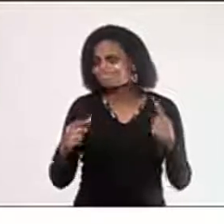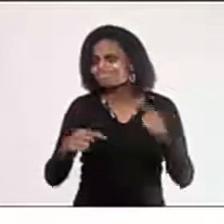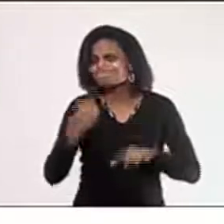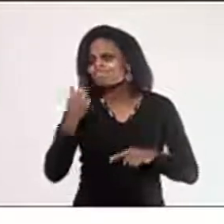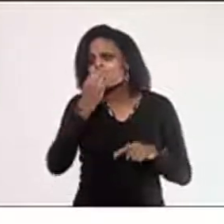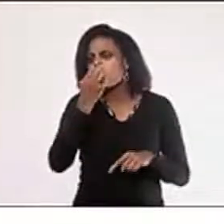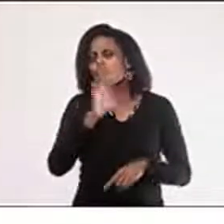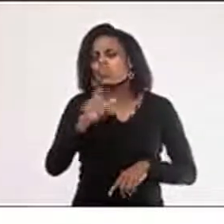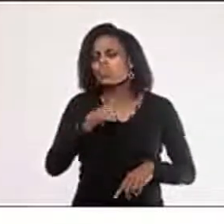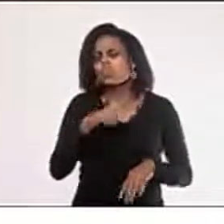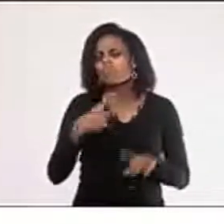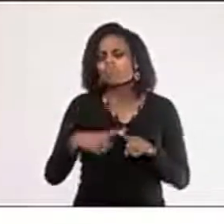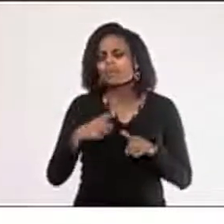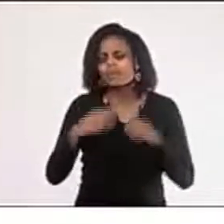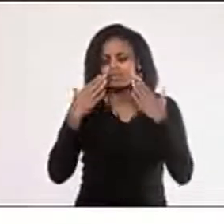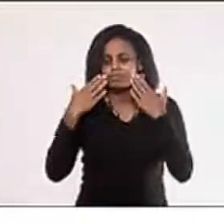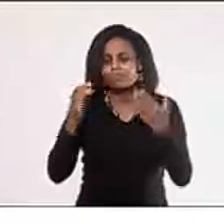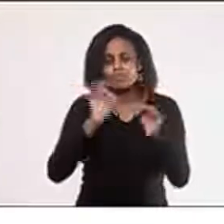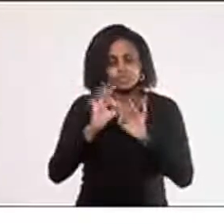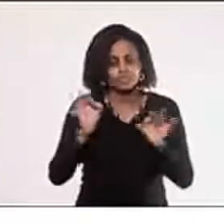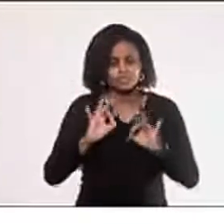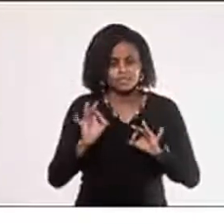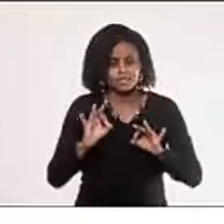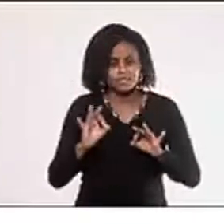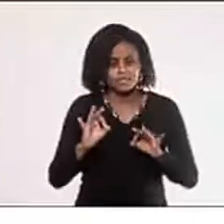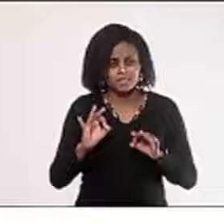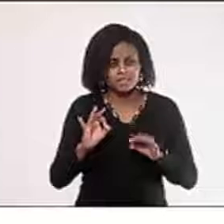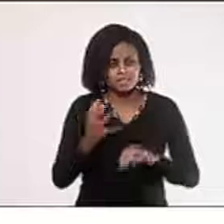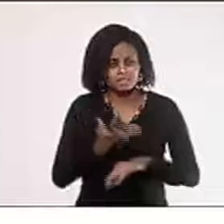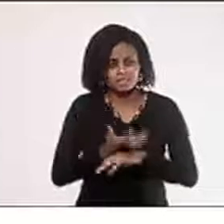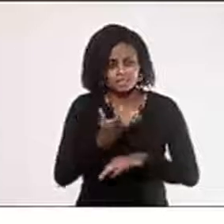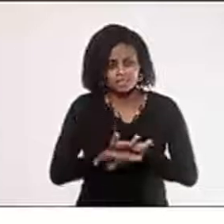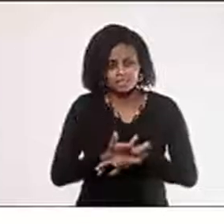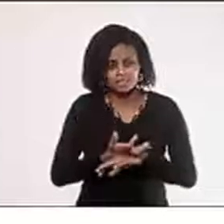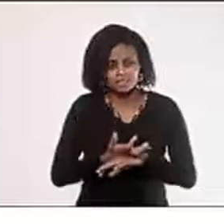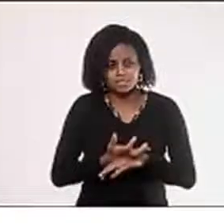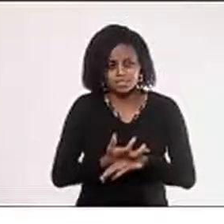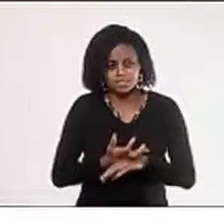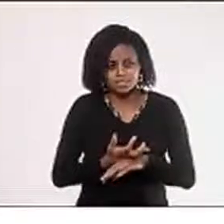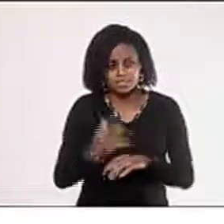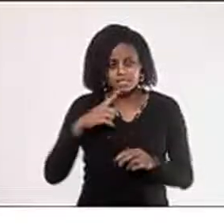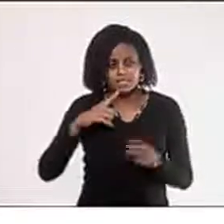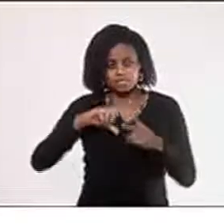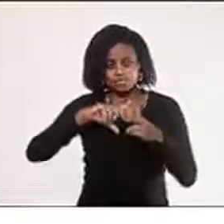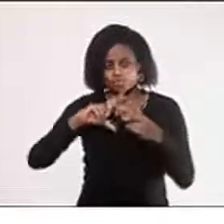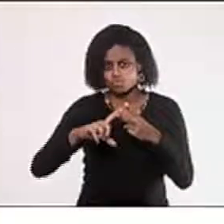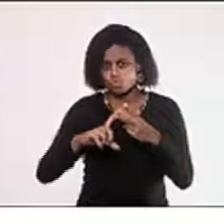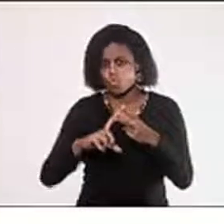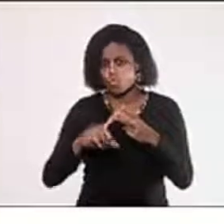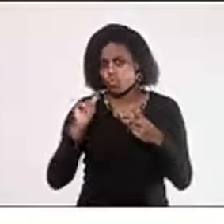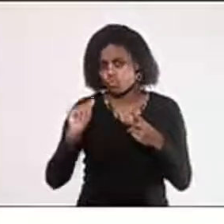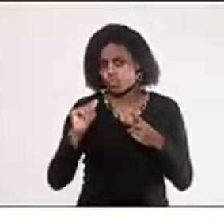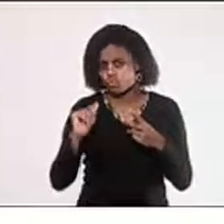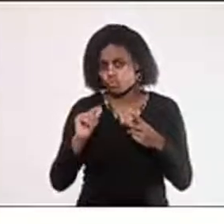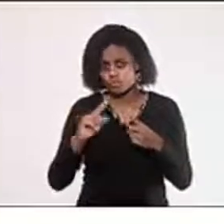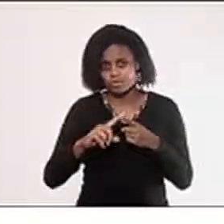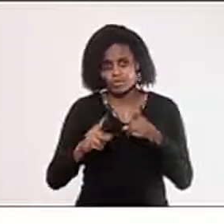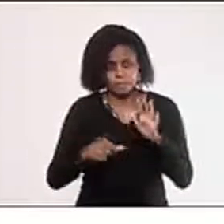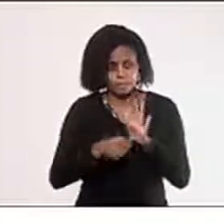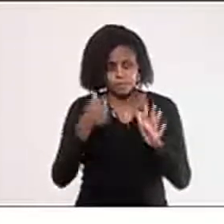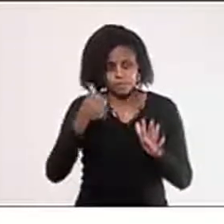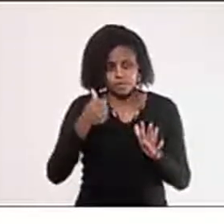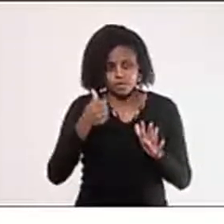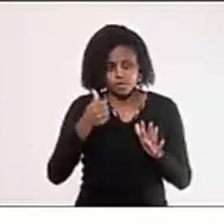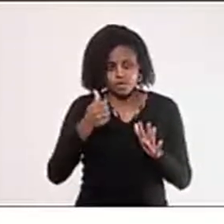ela não apresenta, além de 2 matérias, que trazem 2 fatos. O primeiro é sobre